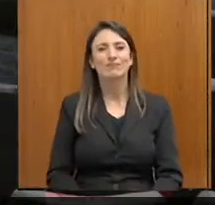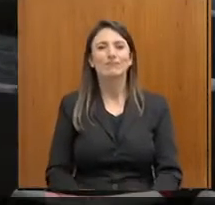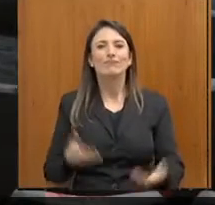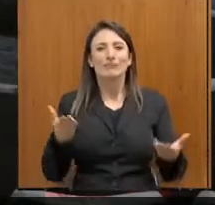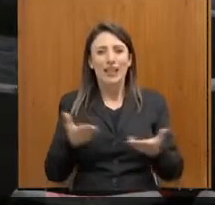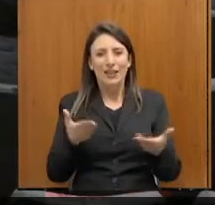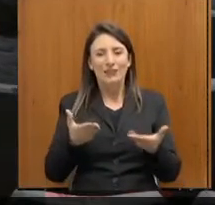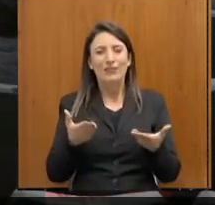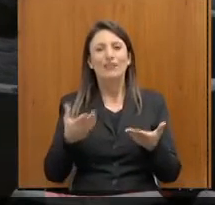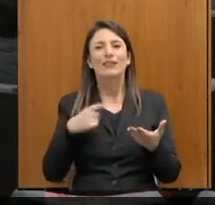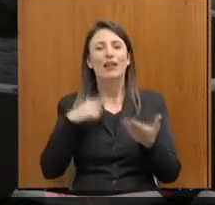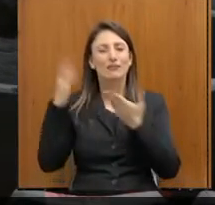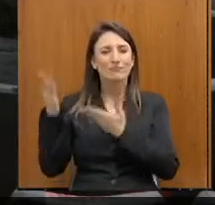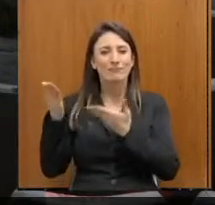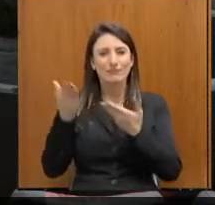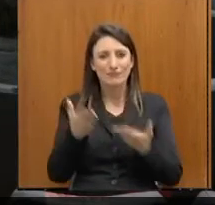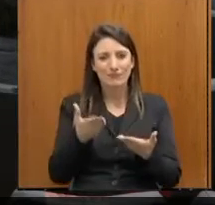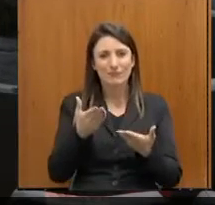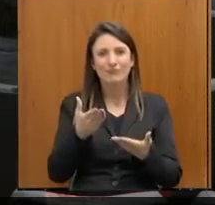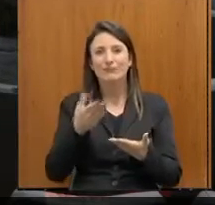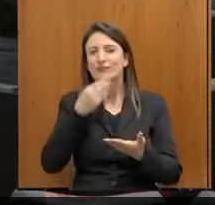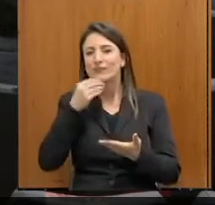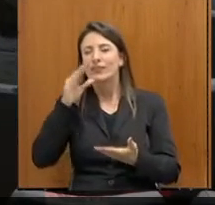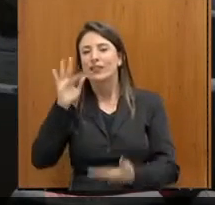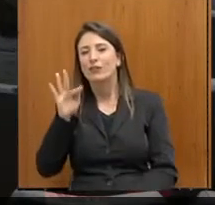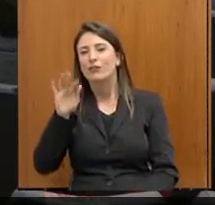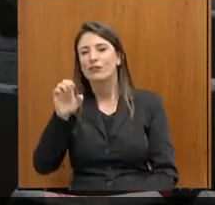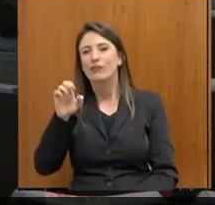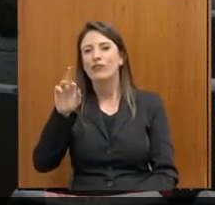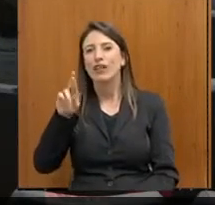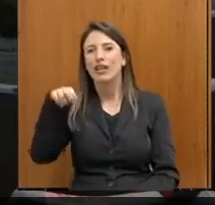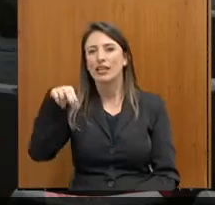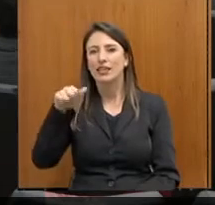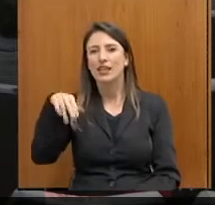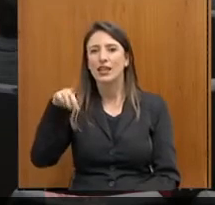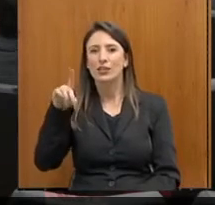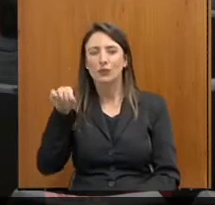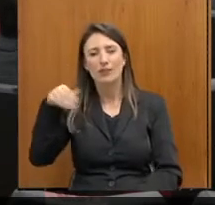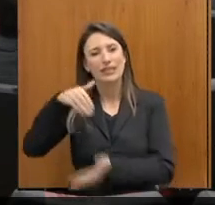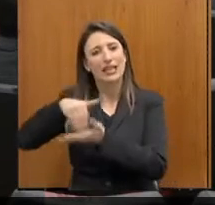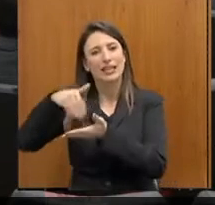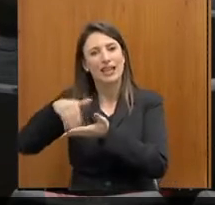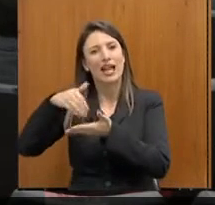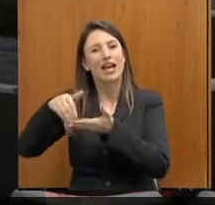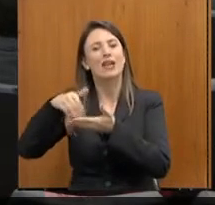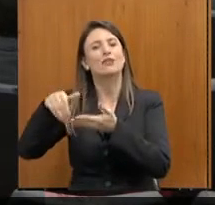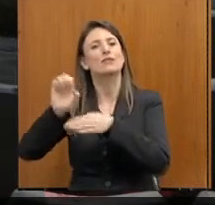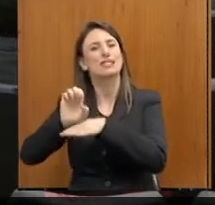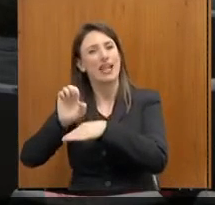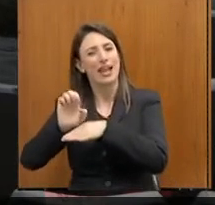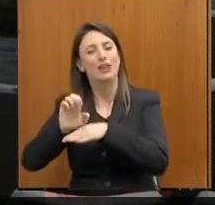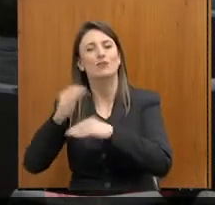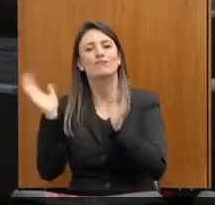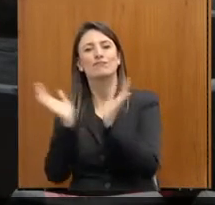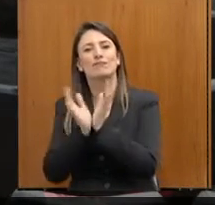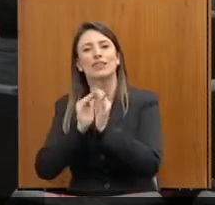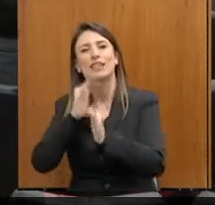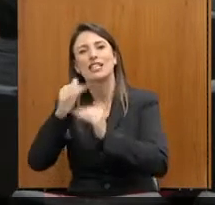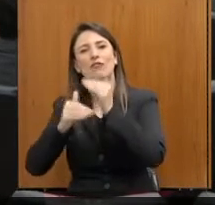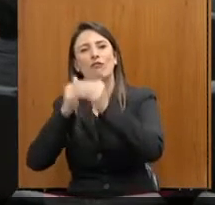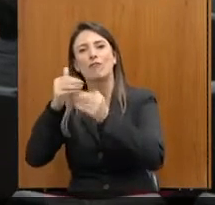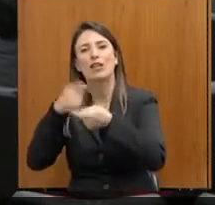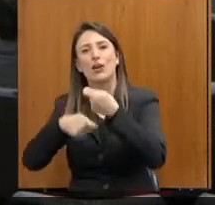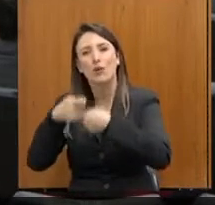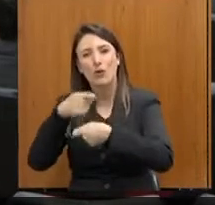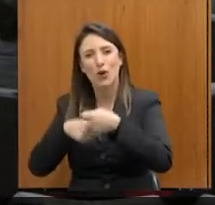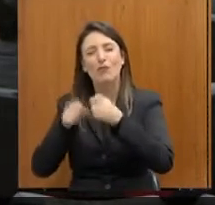para o Excelentíssimo Senhor Fernando passaram de Avelar secretário de estado de desenvolvimento econômico que disporá de até 20